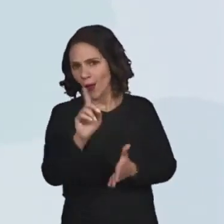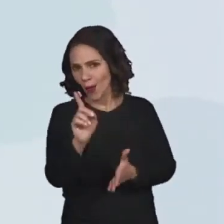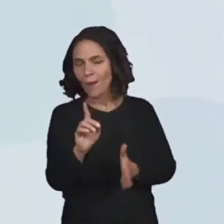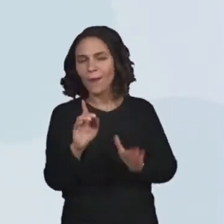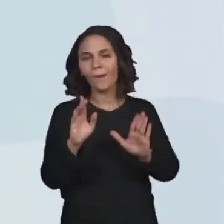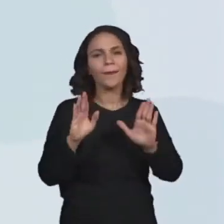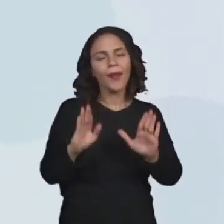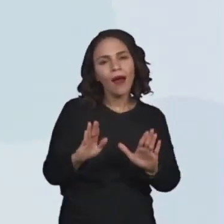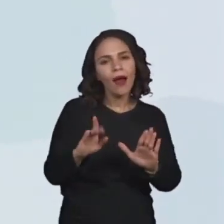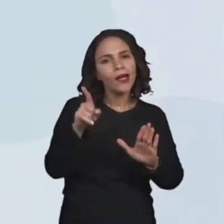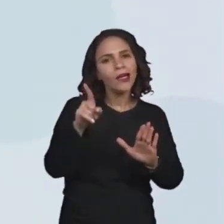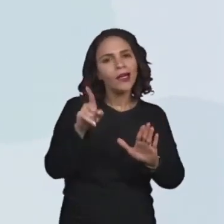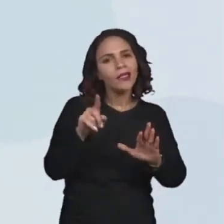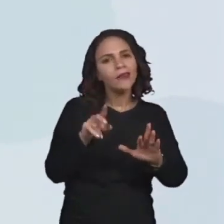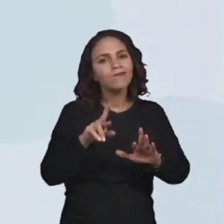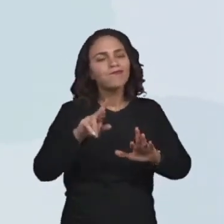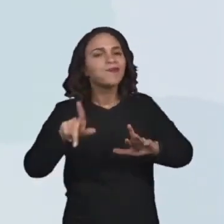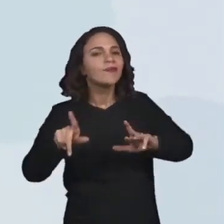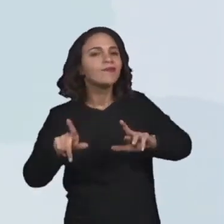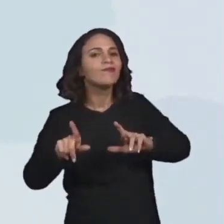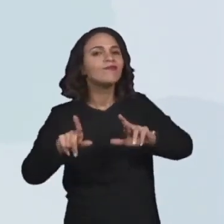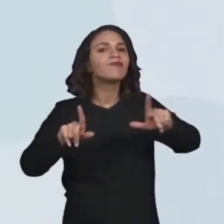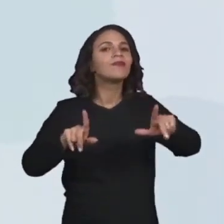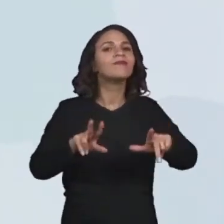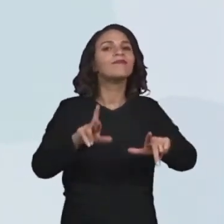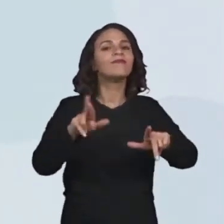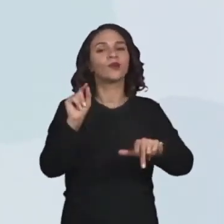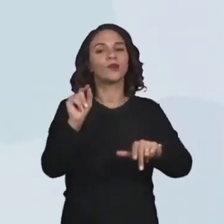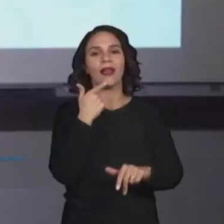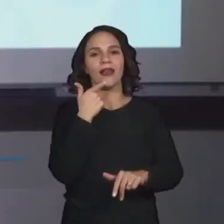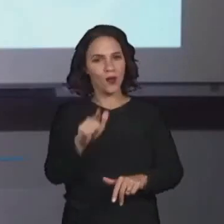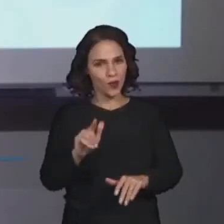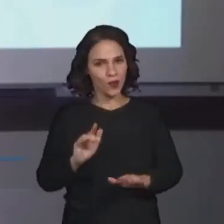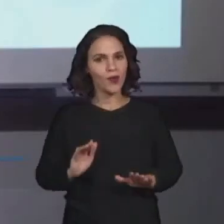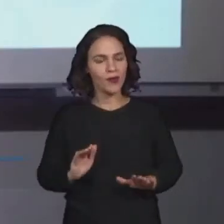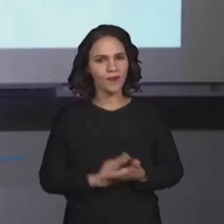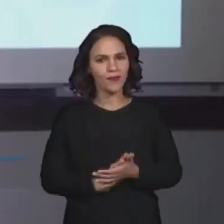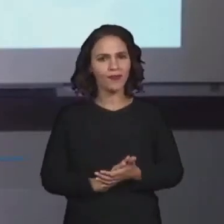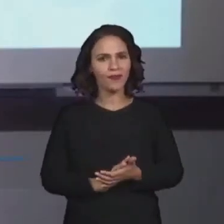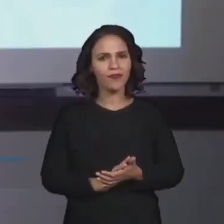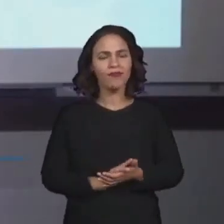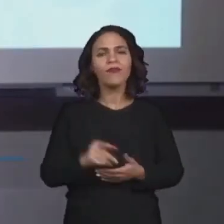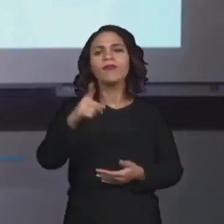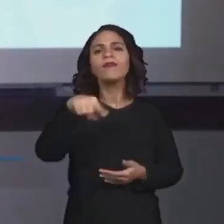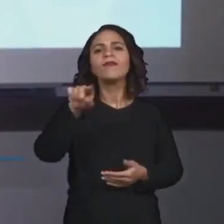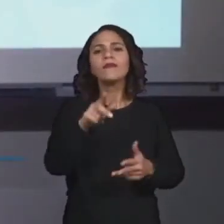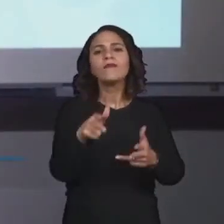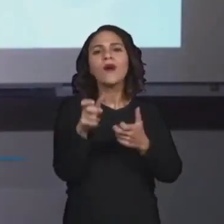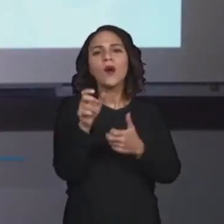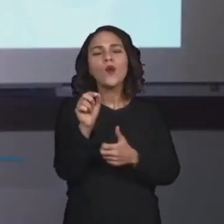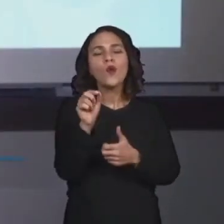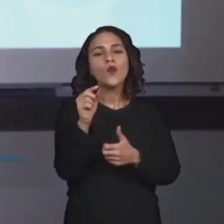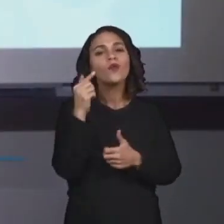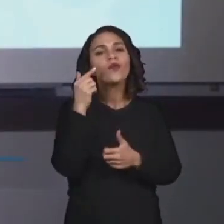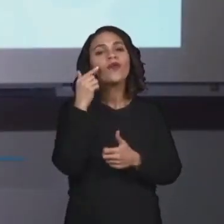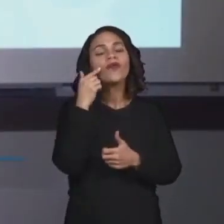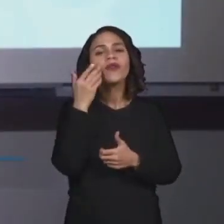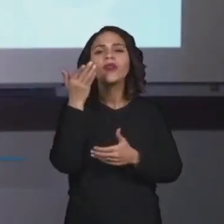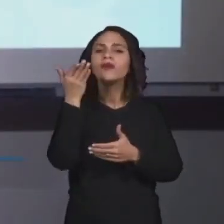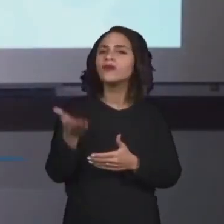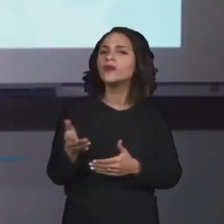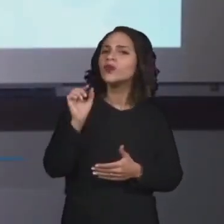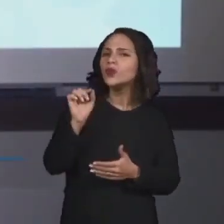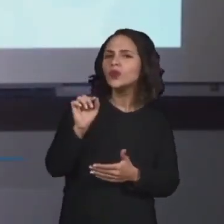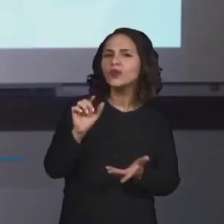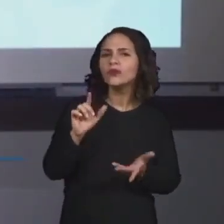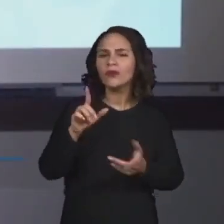aqui algumas alterações, vamos dizer assim, da língua. O que vocês conseguiram notar? Notaram alguma coisa? Houve